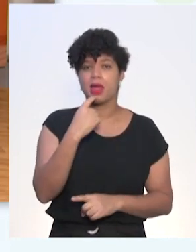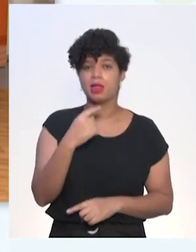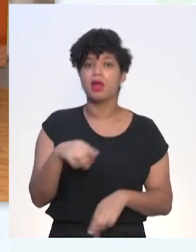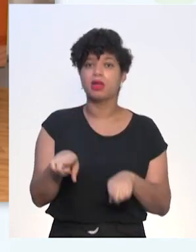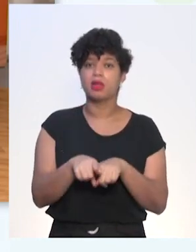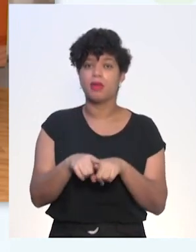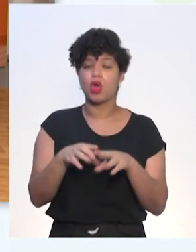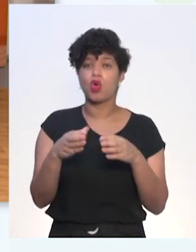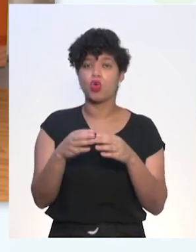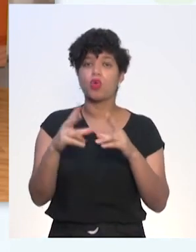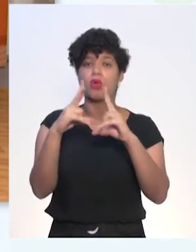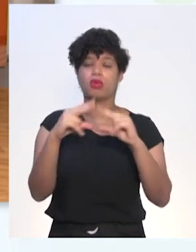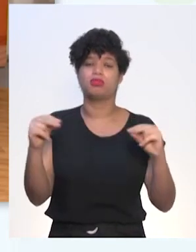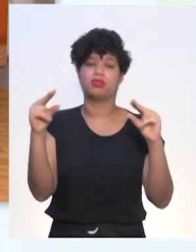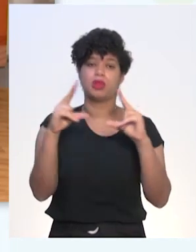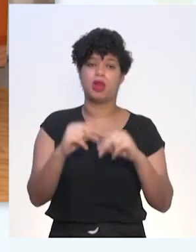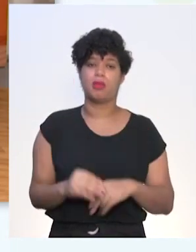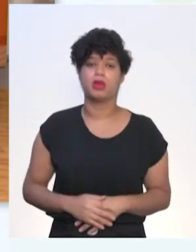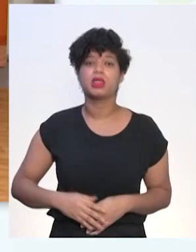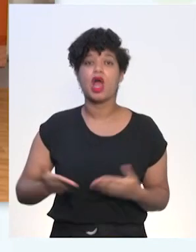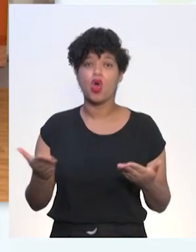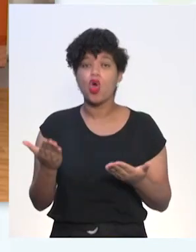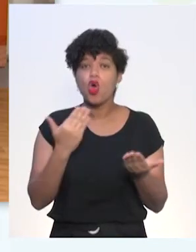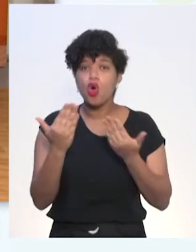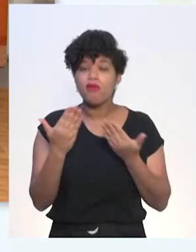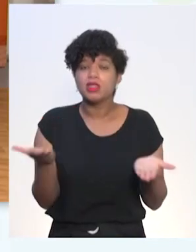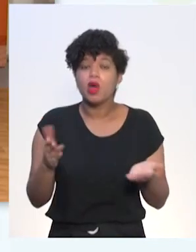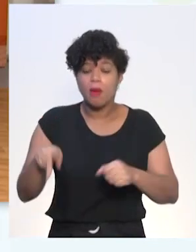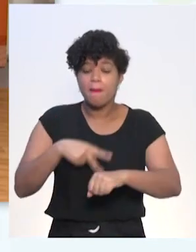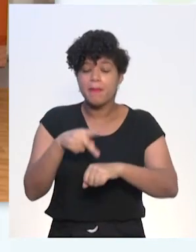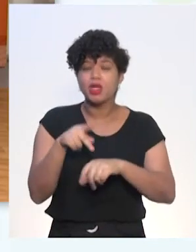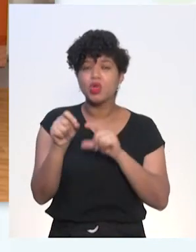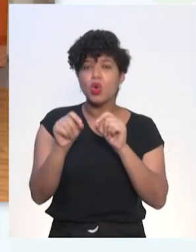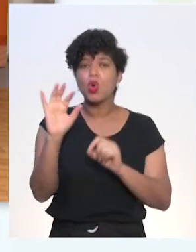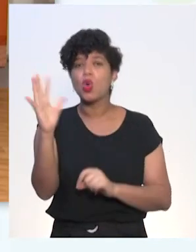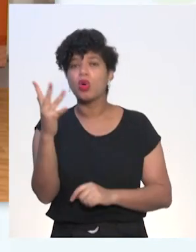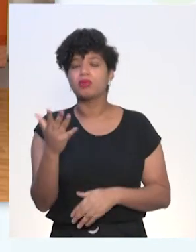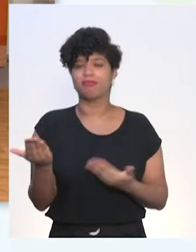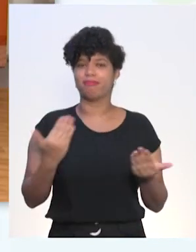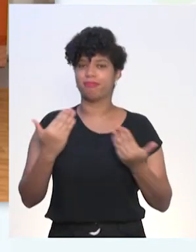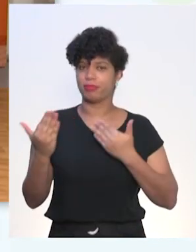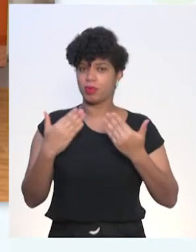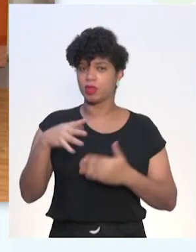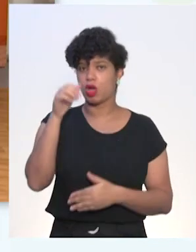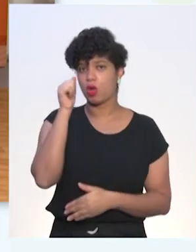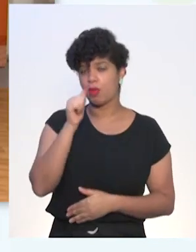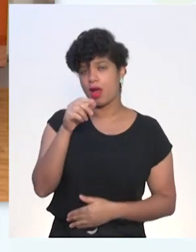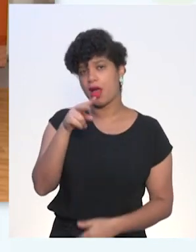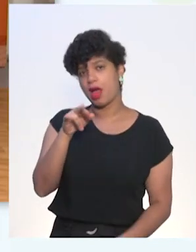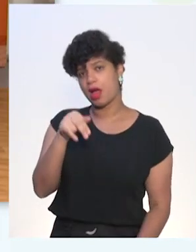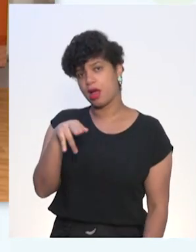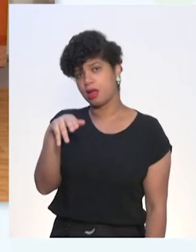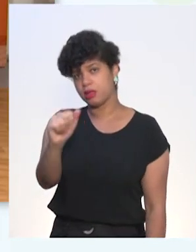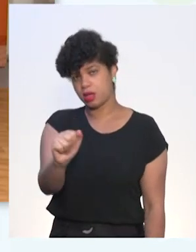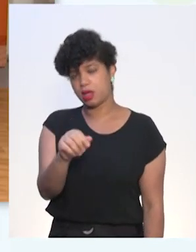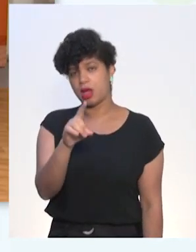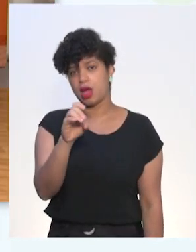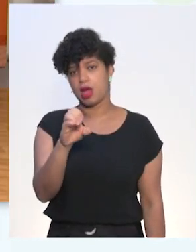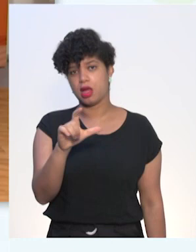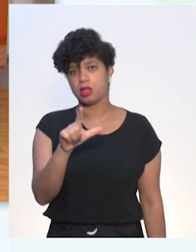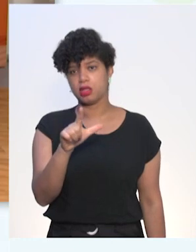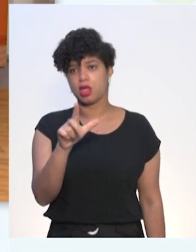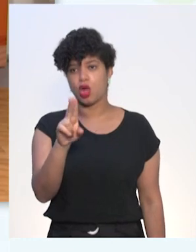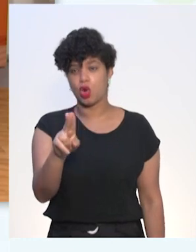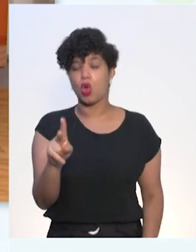EA sobre esse assunto sobre as condições atuais do país que a gente conversa a partir de agora com Adriana Bueno que a